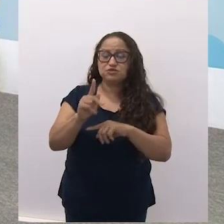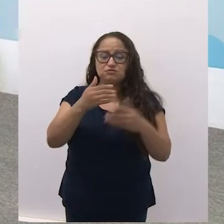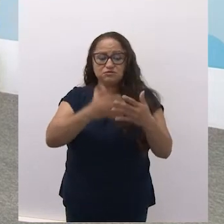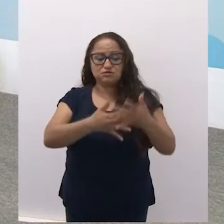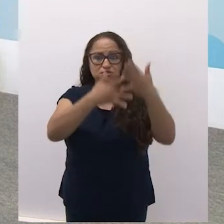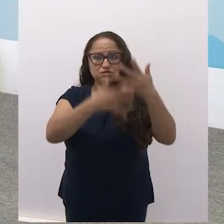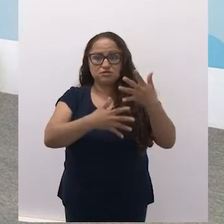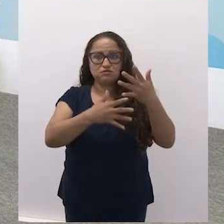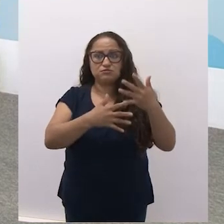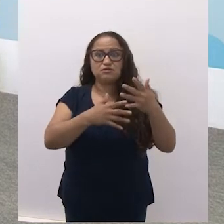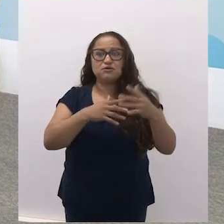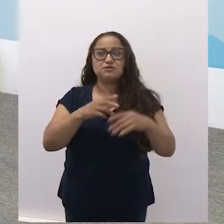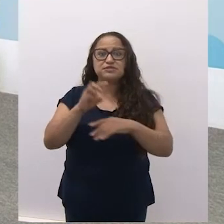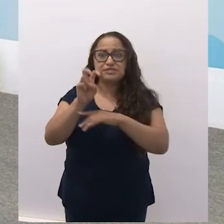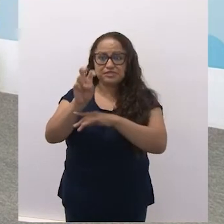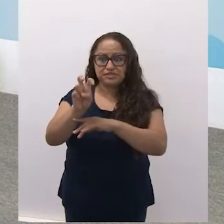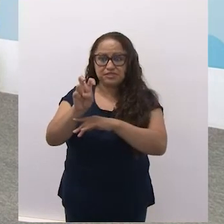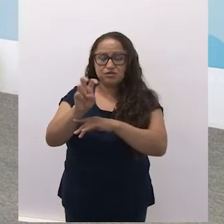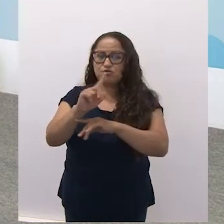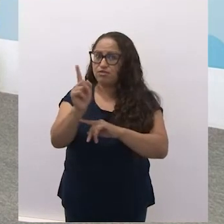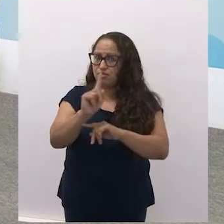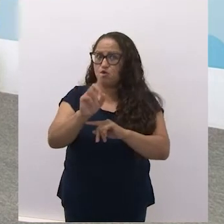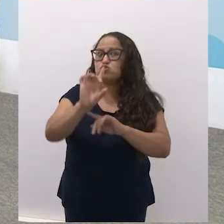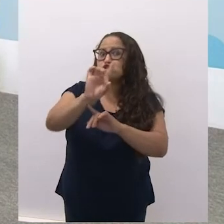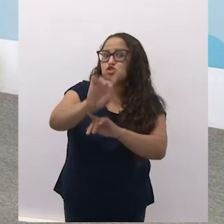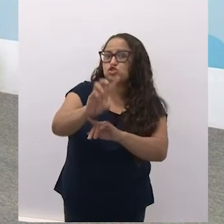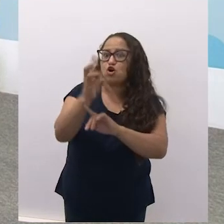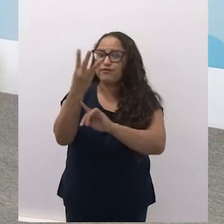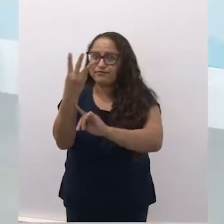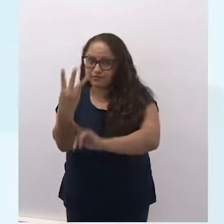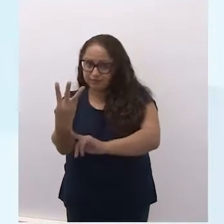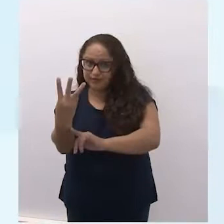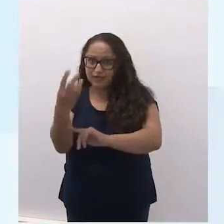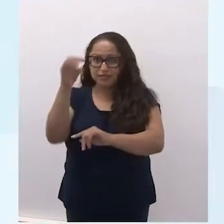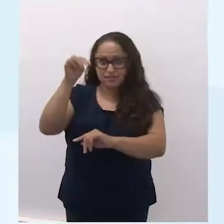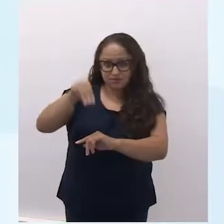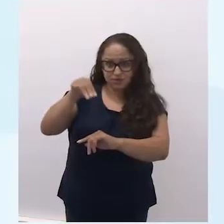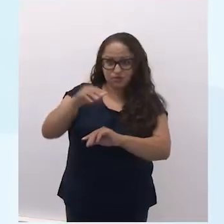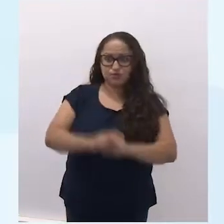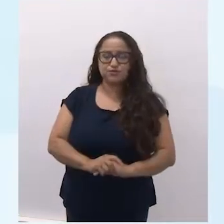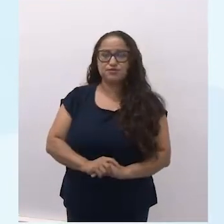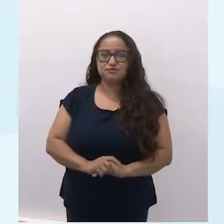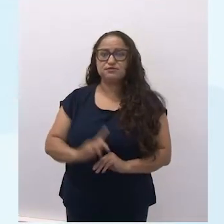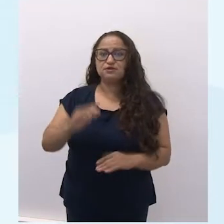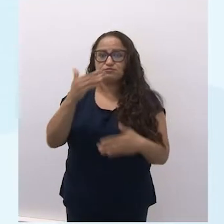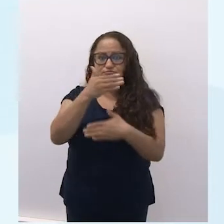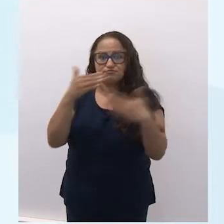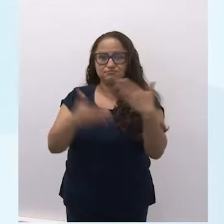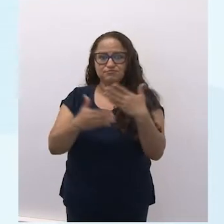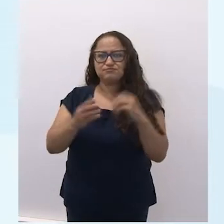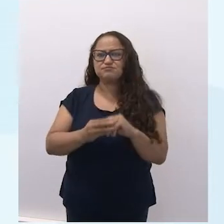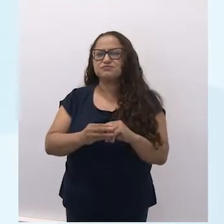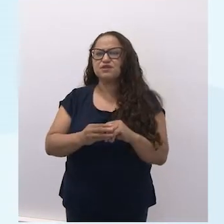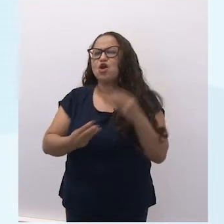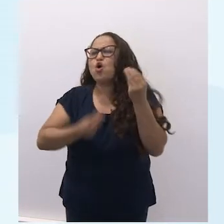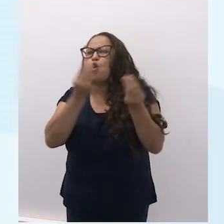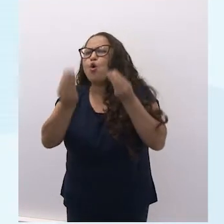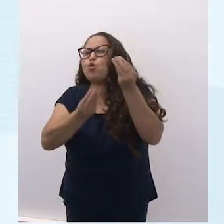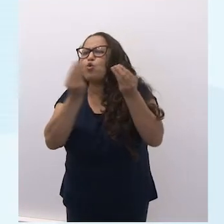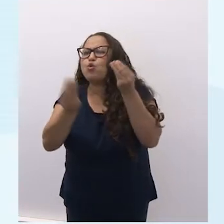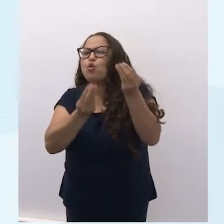ao invés de 5 minutos, apenas 3, tá bom? Ok. Então, vamos lá. Próximo slide. Isso. Como é a